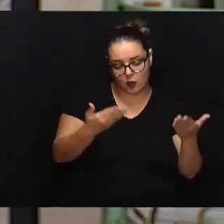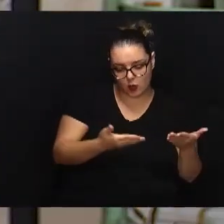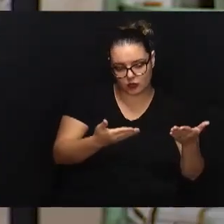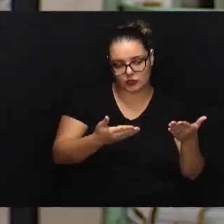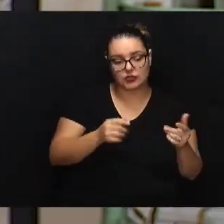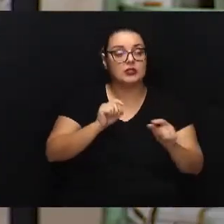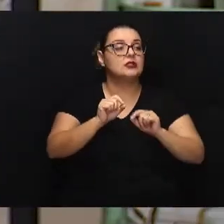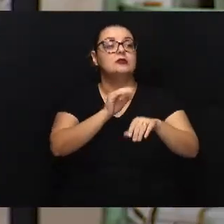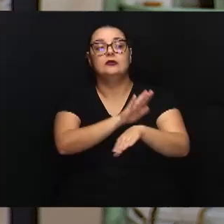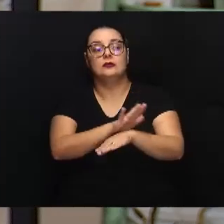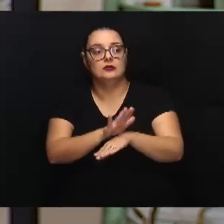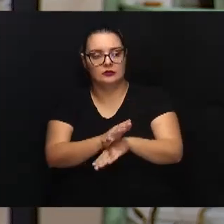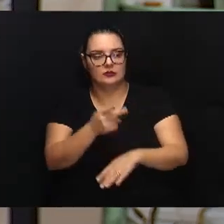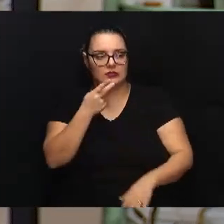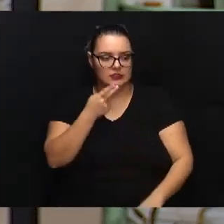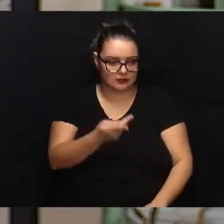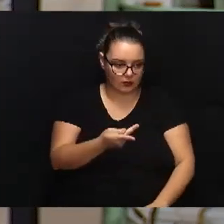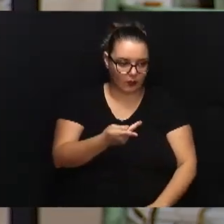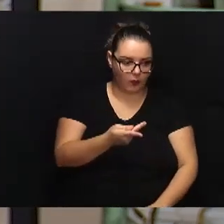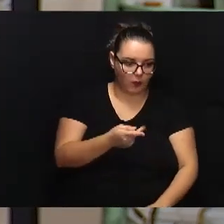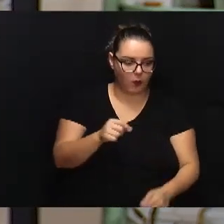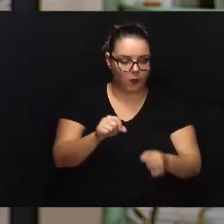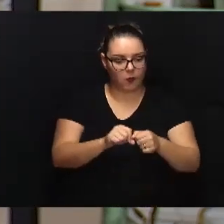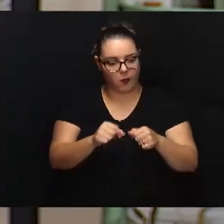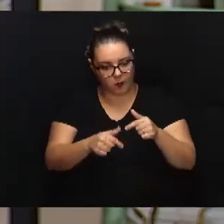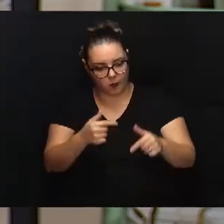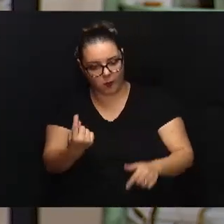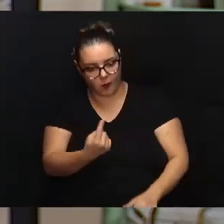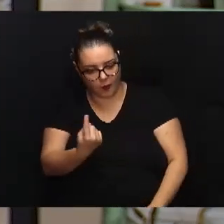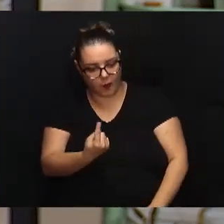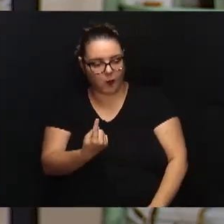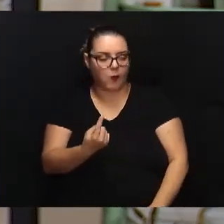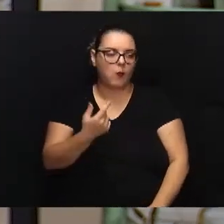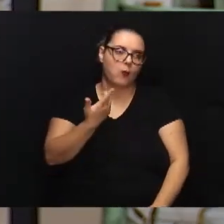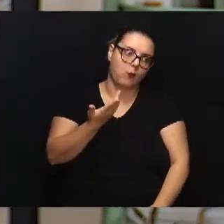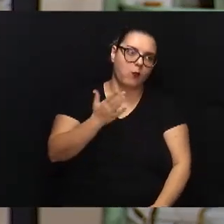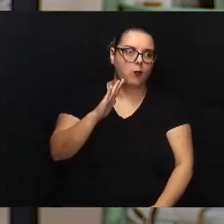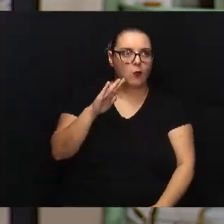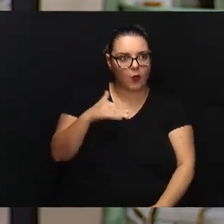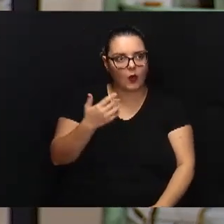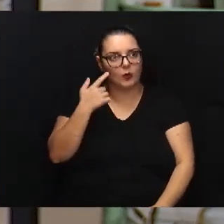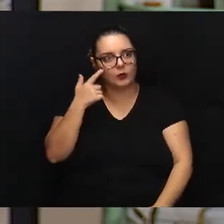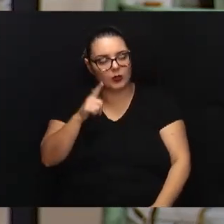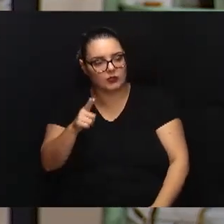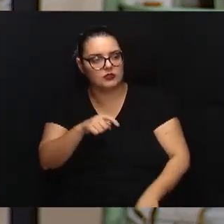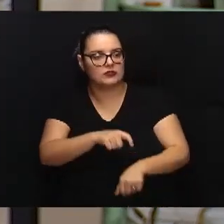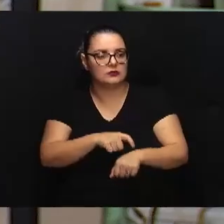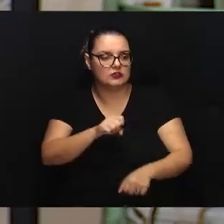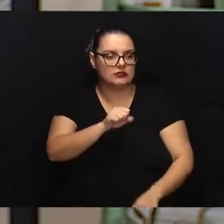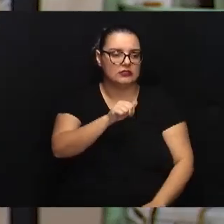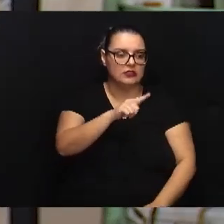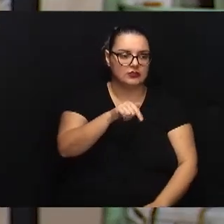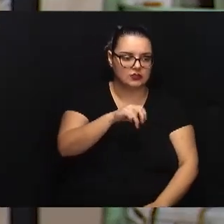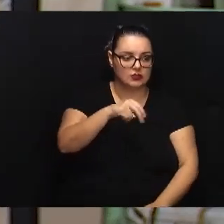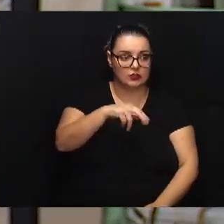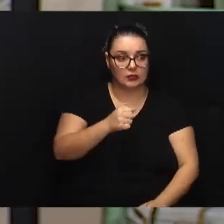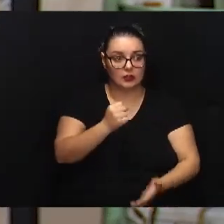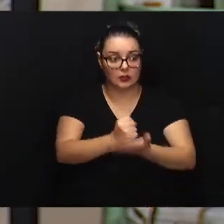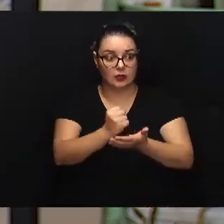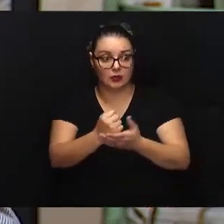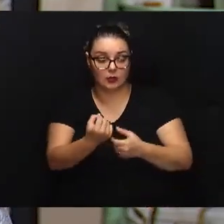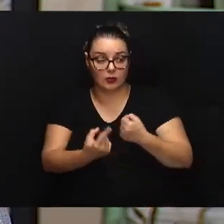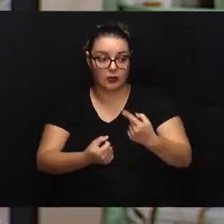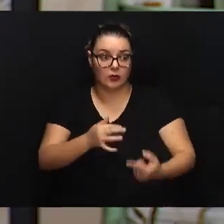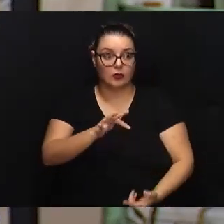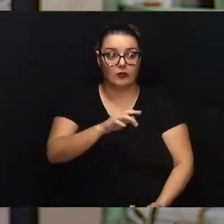Você disse que faz o trabalho sozinho, mas quando, claro, nesse período sazonal, acaba contratando alguns freelas. Como que é isso para